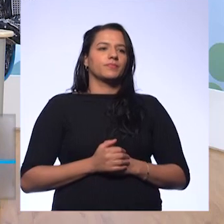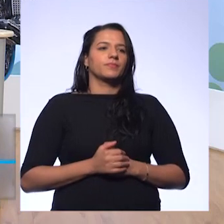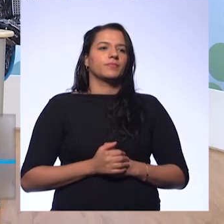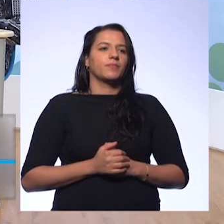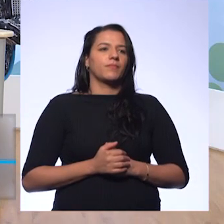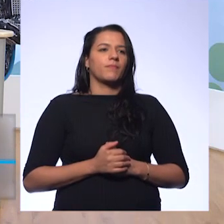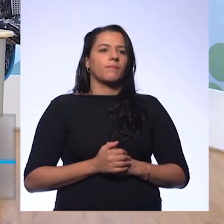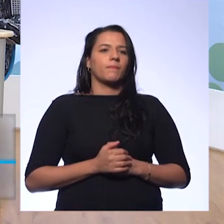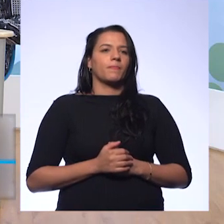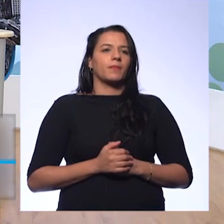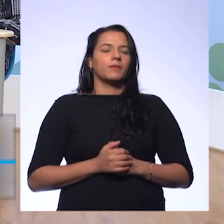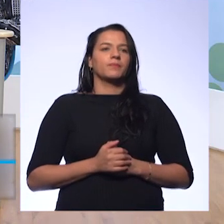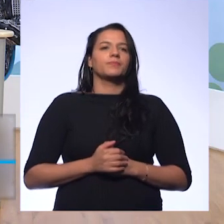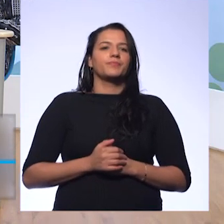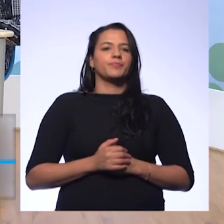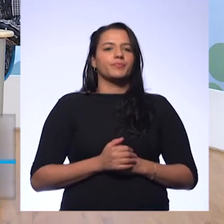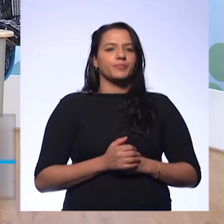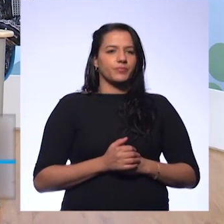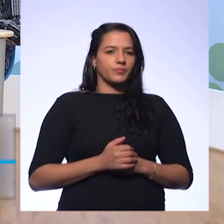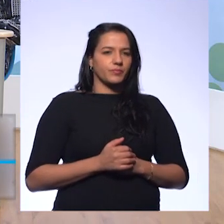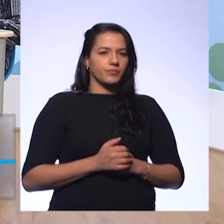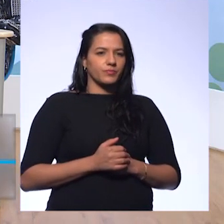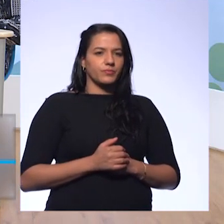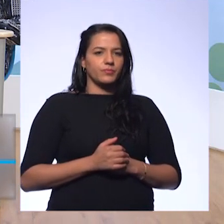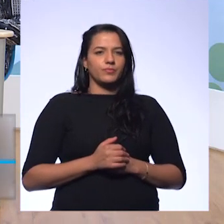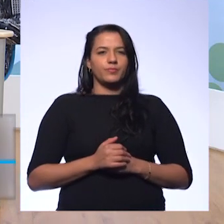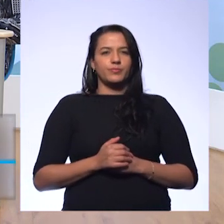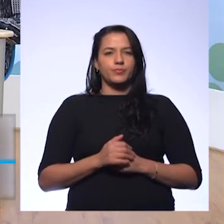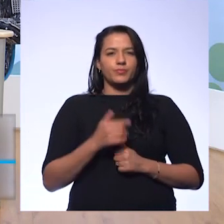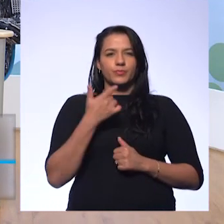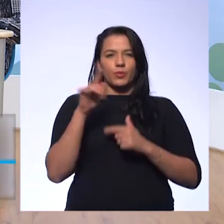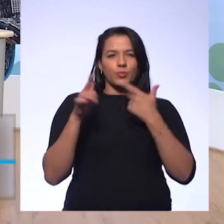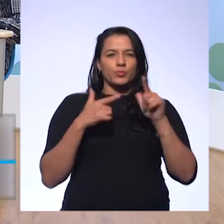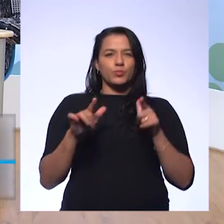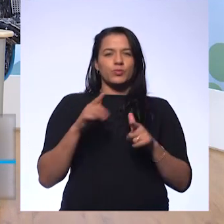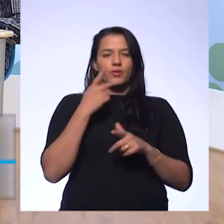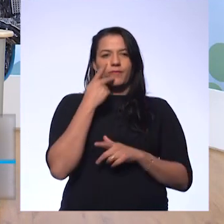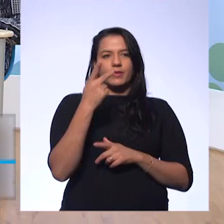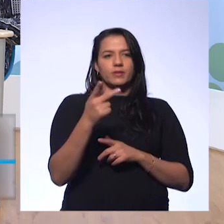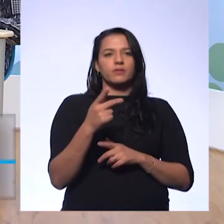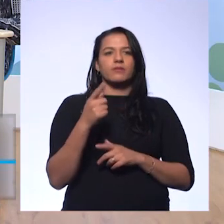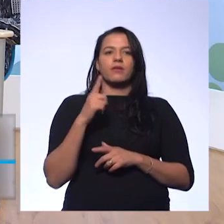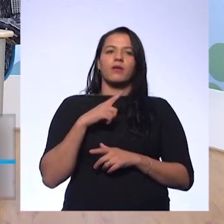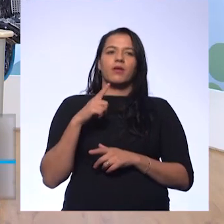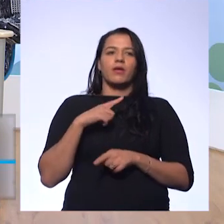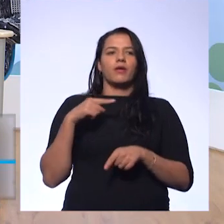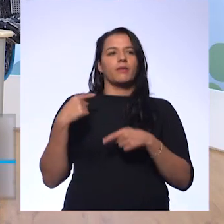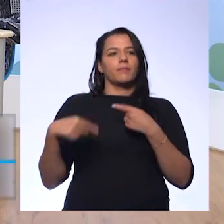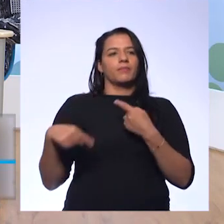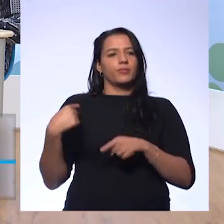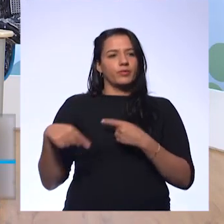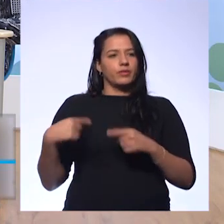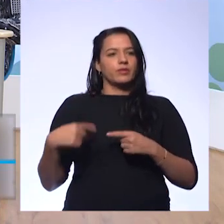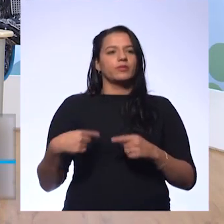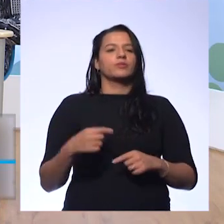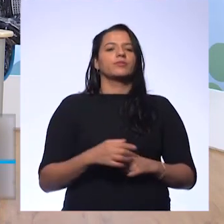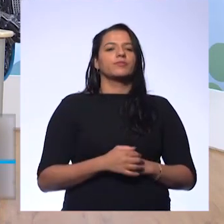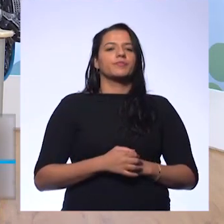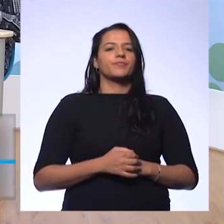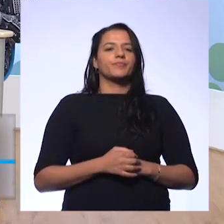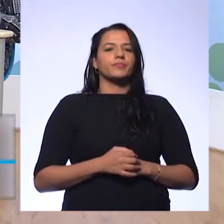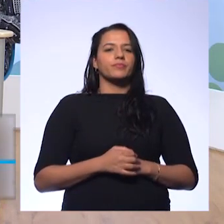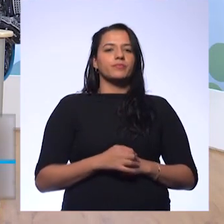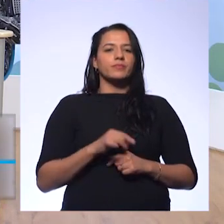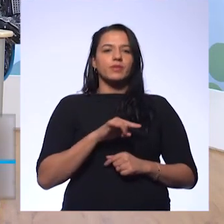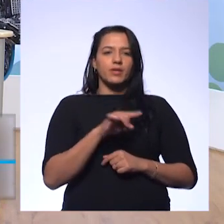vamos lá. Outros estudantes estão colocando aqui que era uma questão, Carolina, era uma questão política, ele estava interessado em